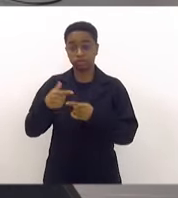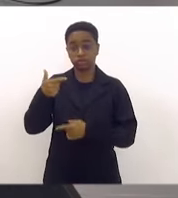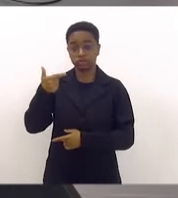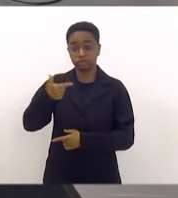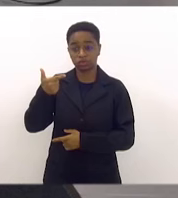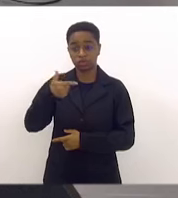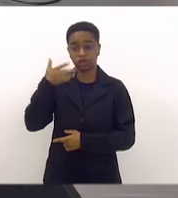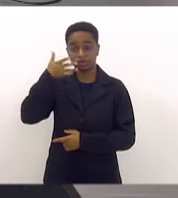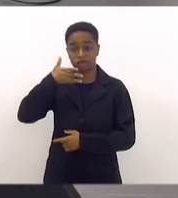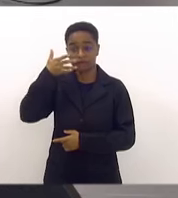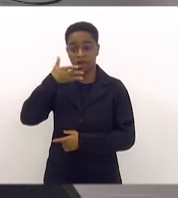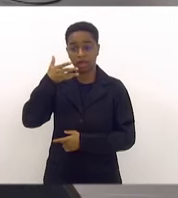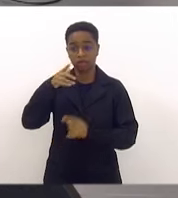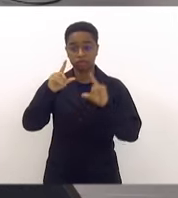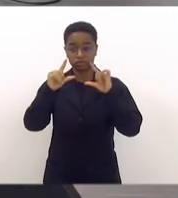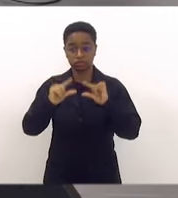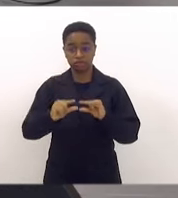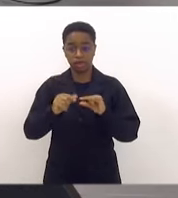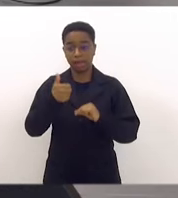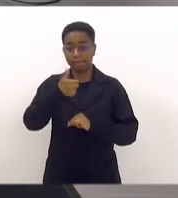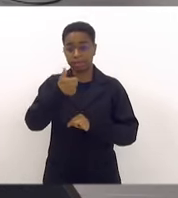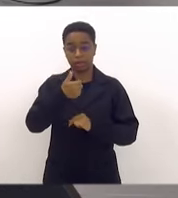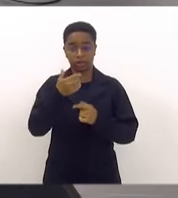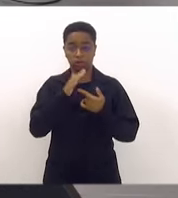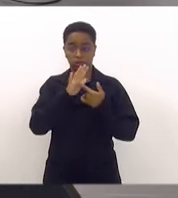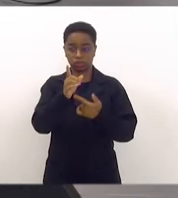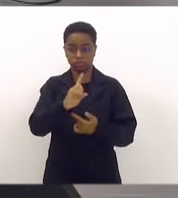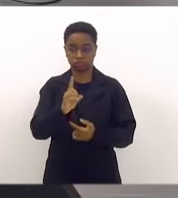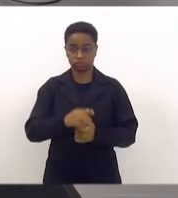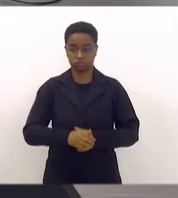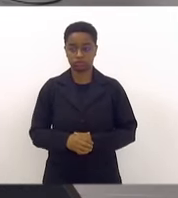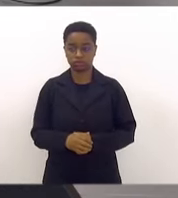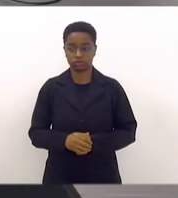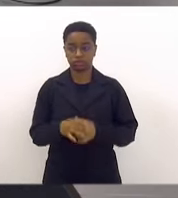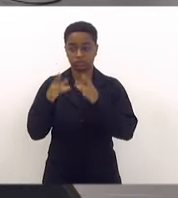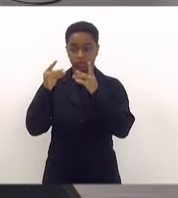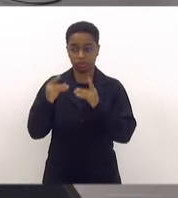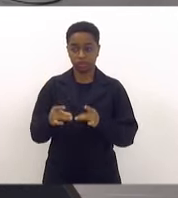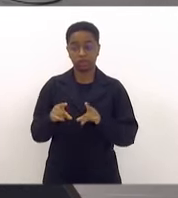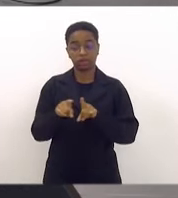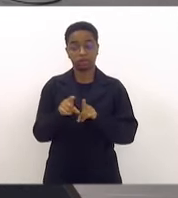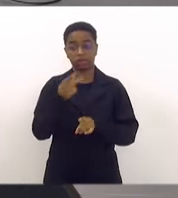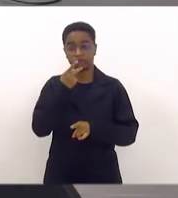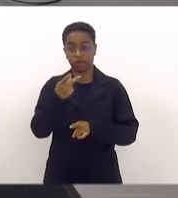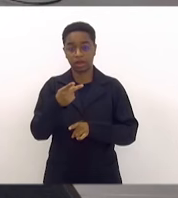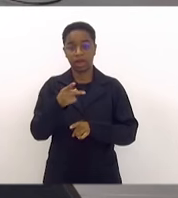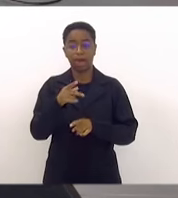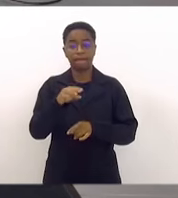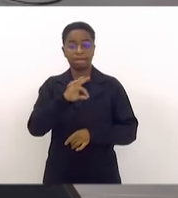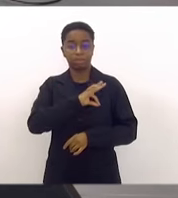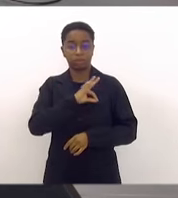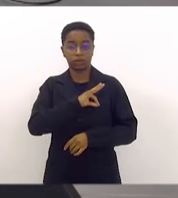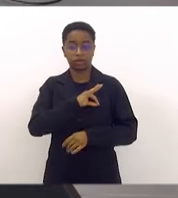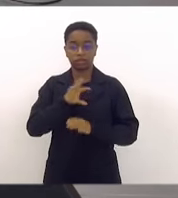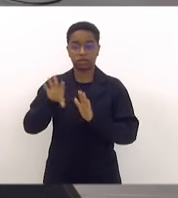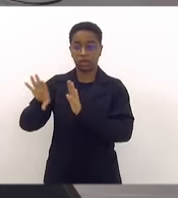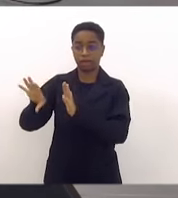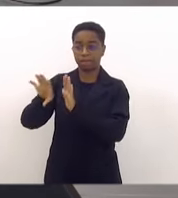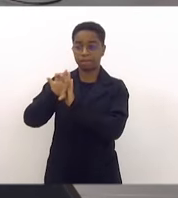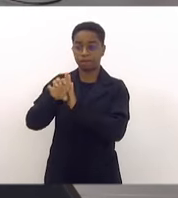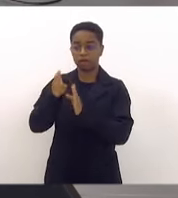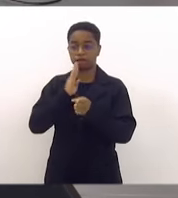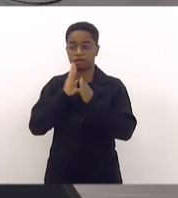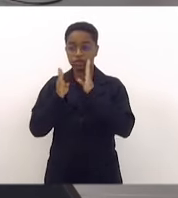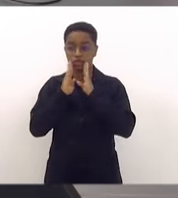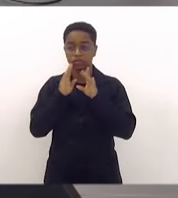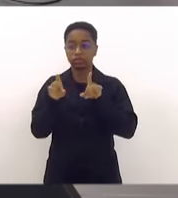desceu as minúcias não na primeira e dizer que a polícia tira do Facebook e e